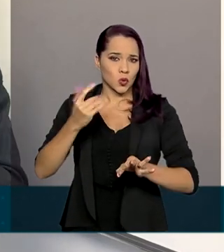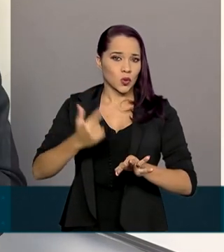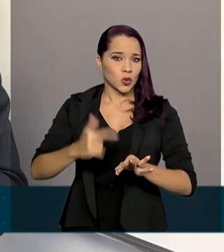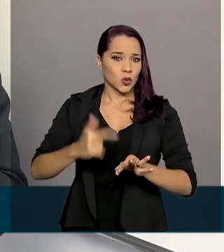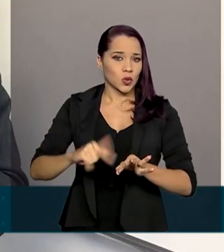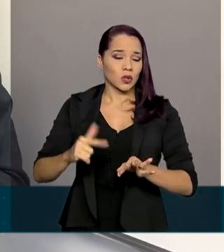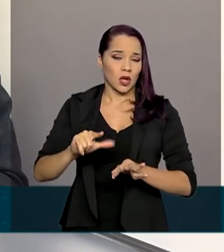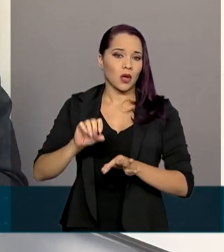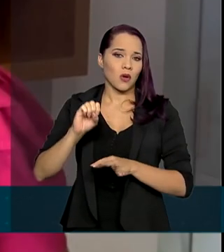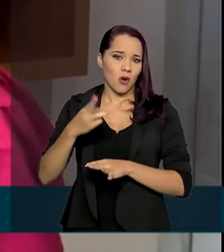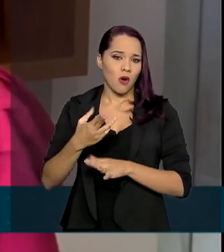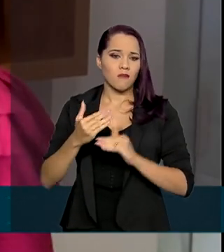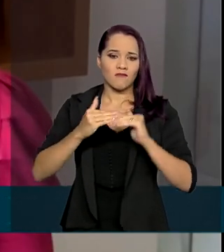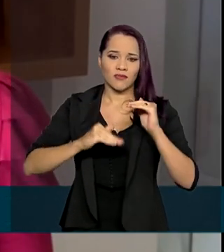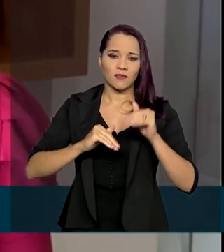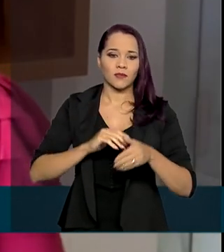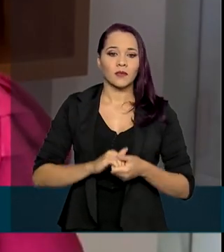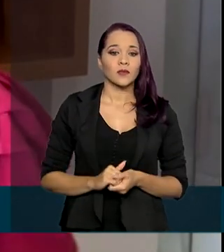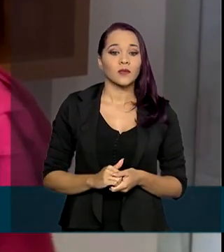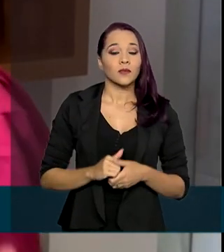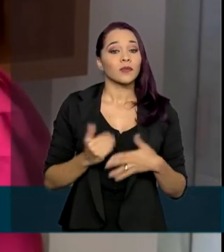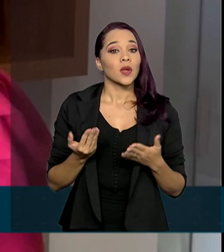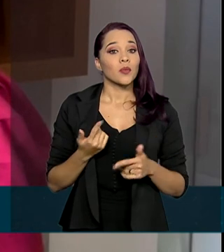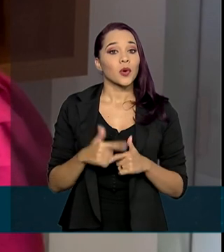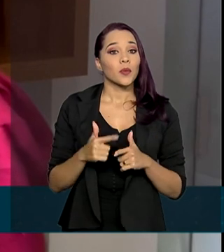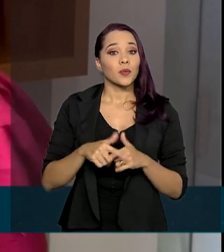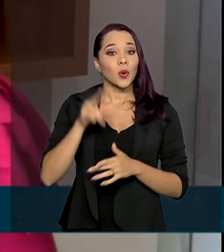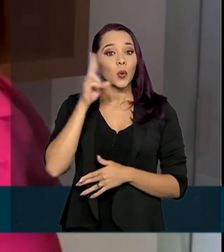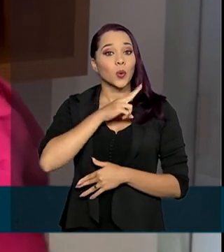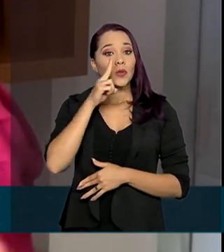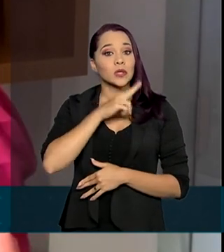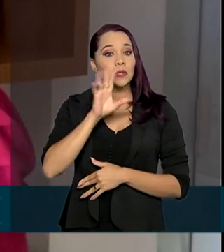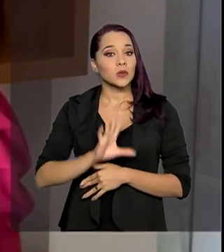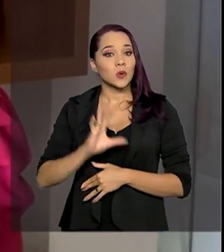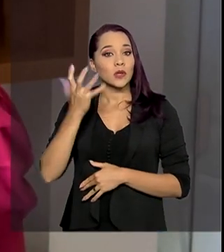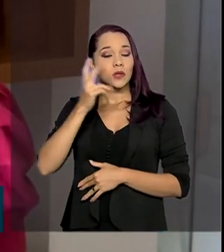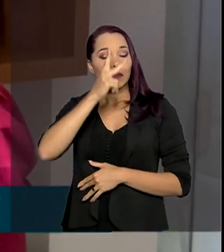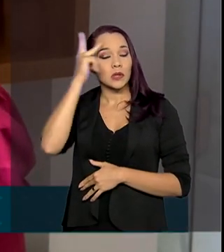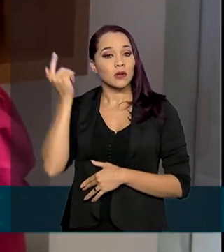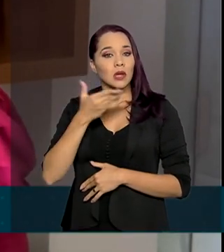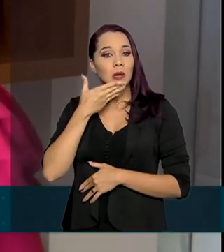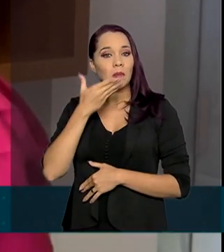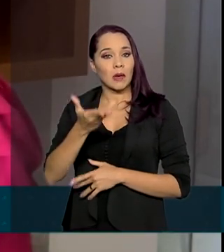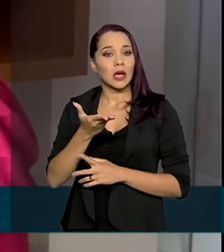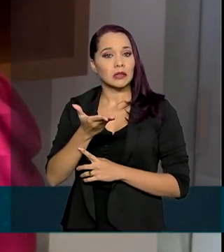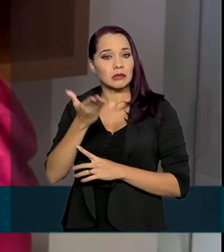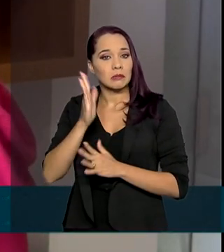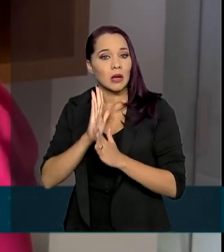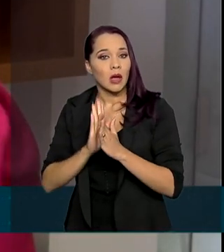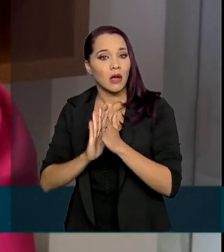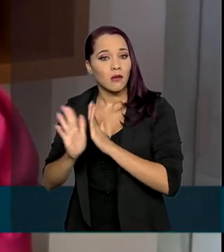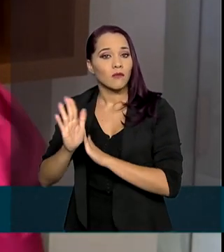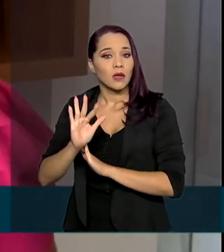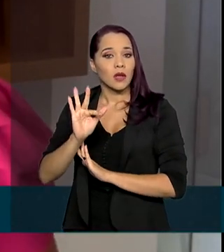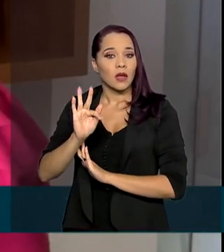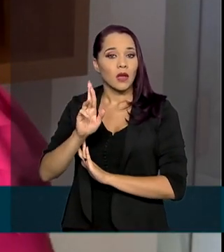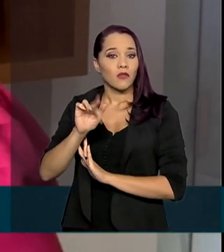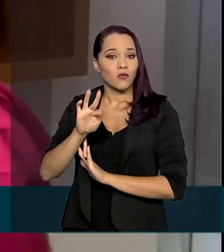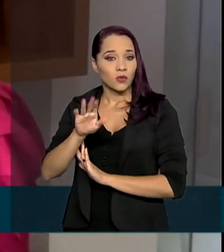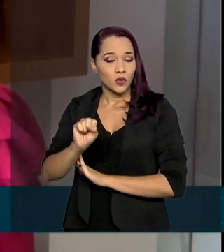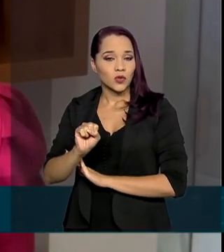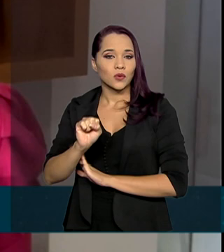razoável. Por causa da urgência da situação de quem pede refúgio, o Conari implantou um